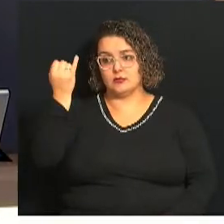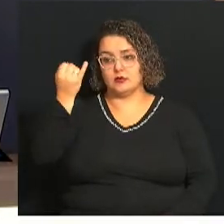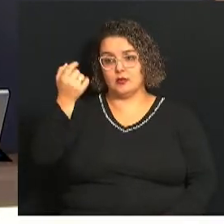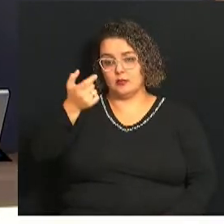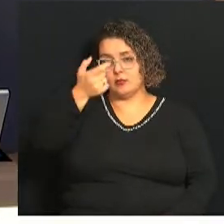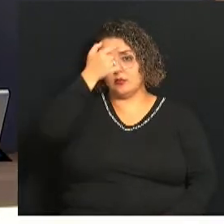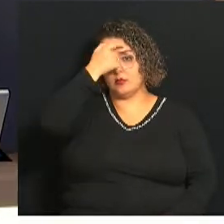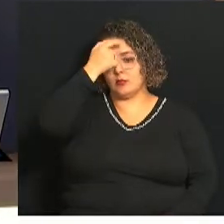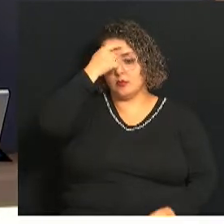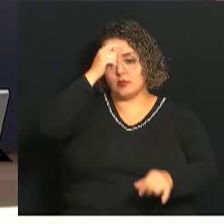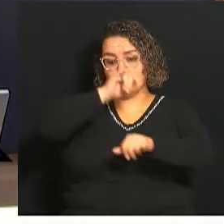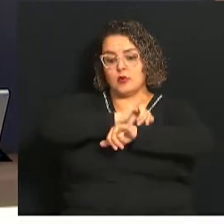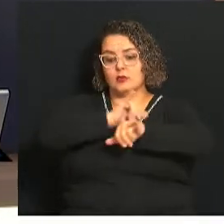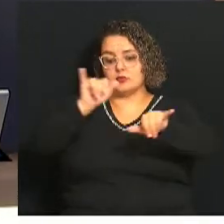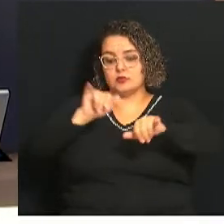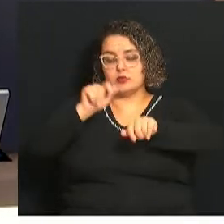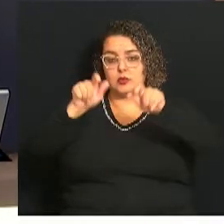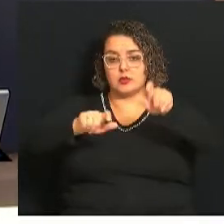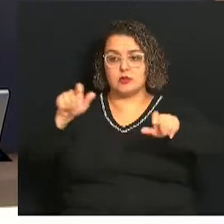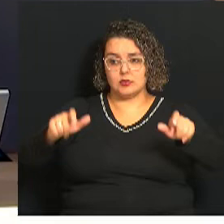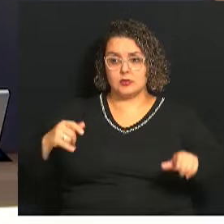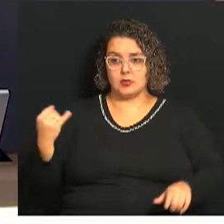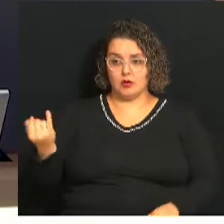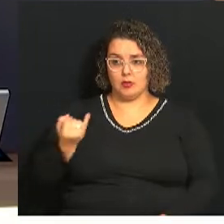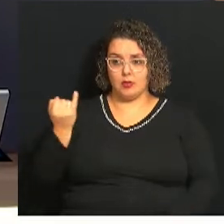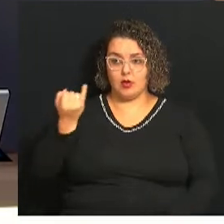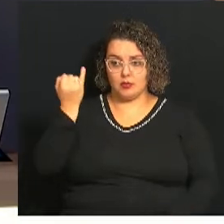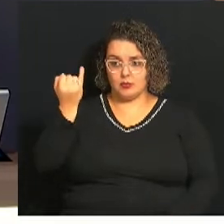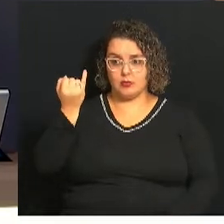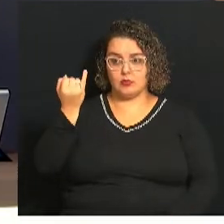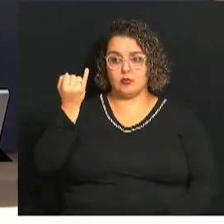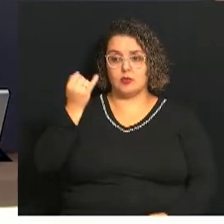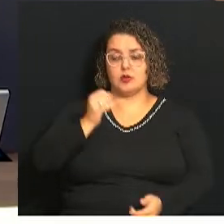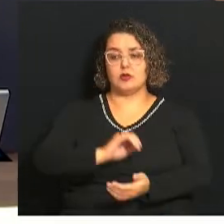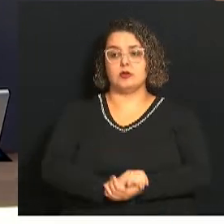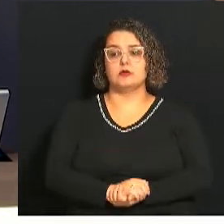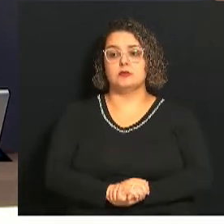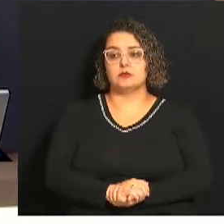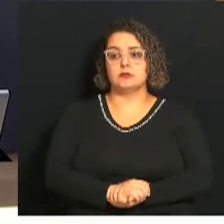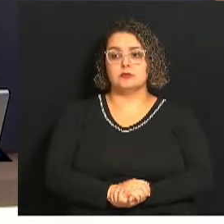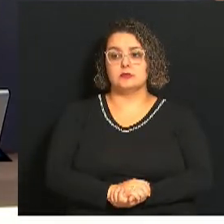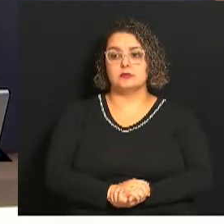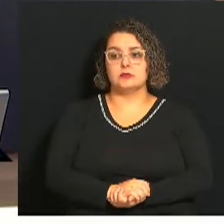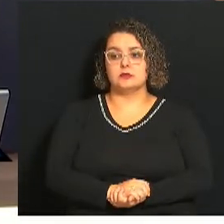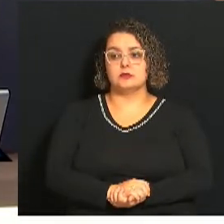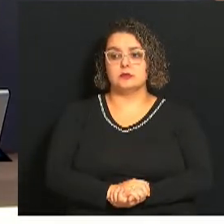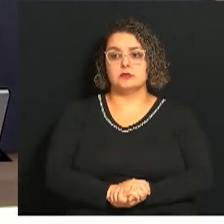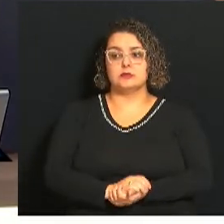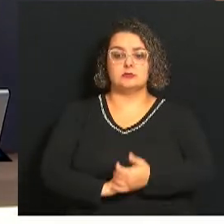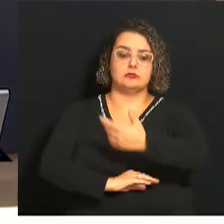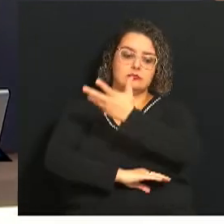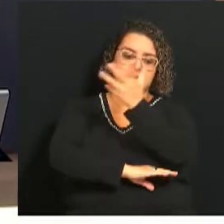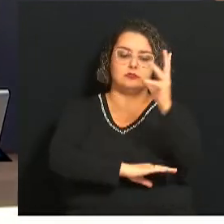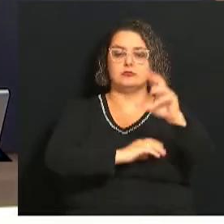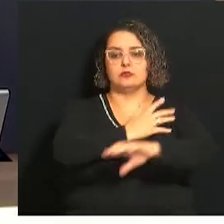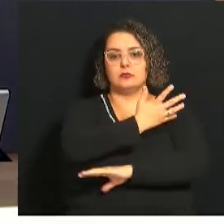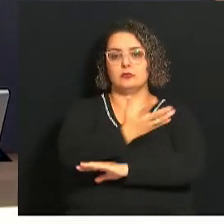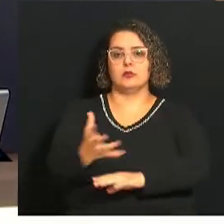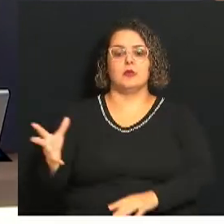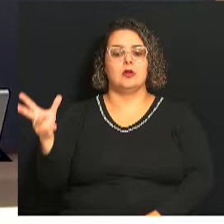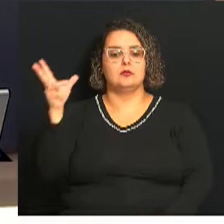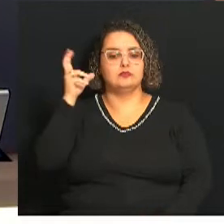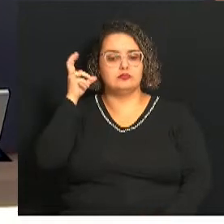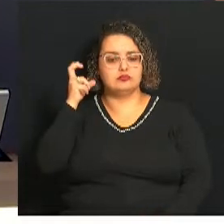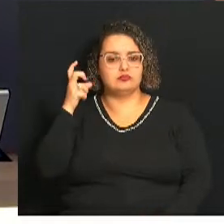conscientização das pessoas da importância da arborização. Ele ouve muitas reclamações